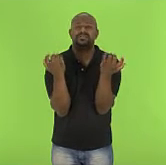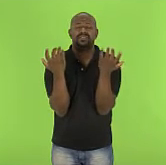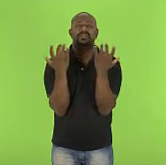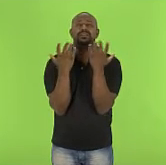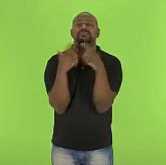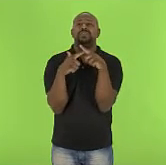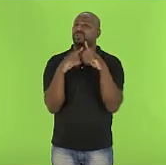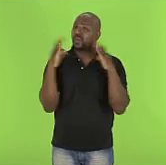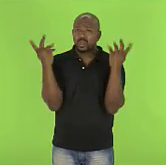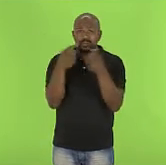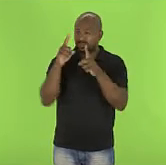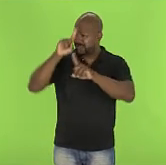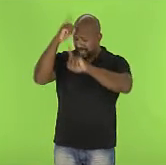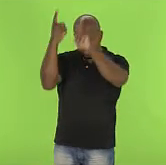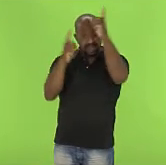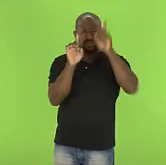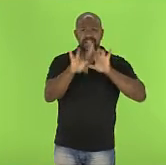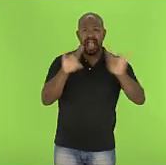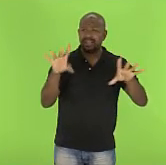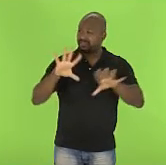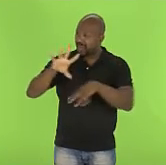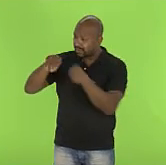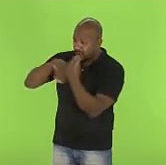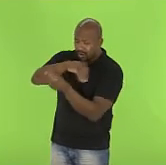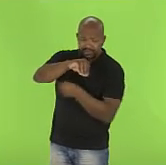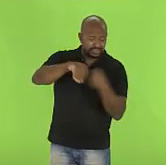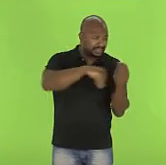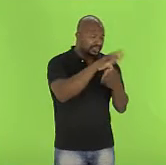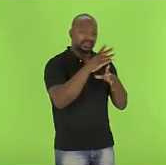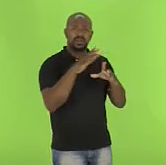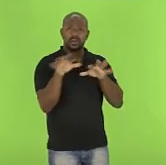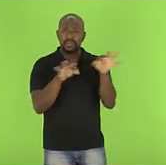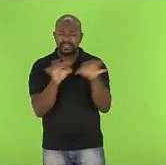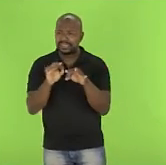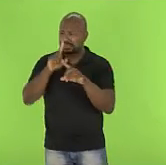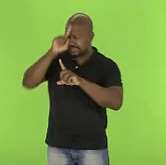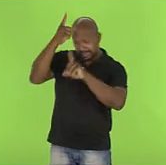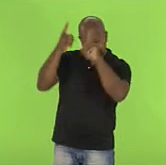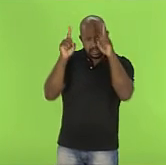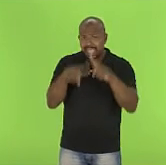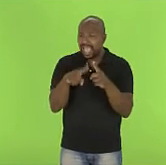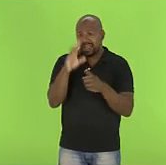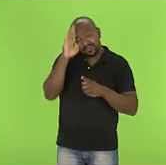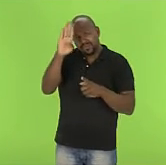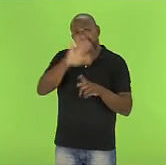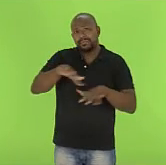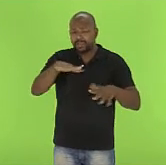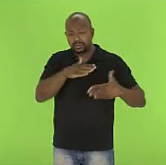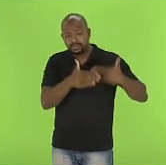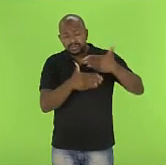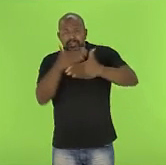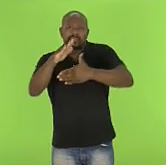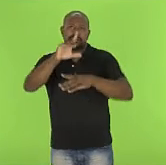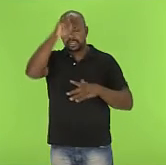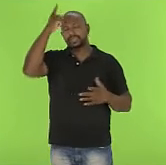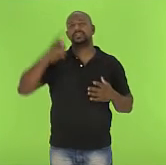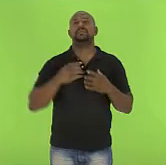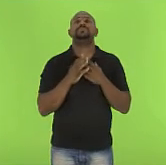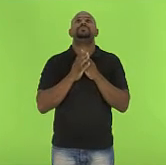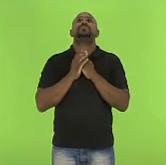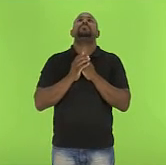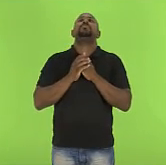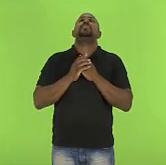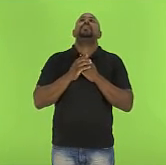suicídio. Porque está todo mundo criando. Cada um que está envolvido no projeto é parte fundamental do processo de